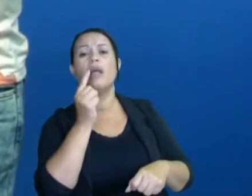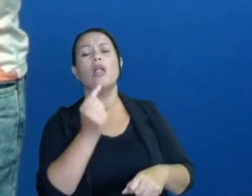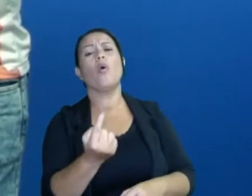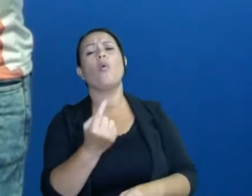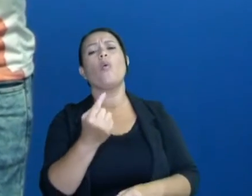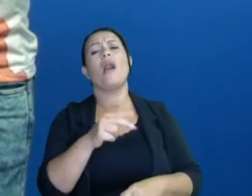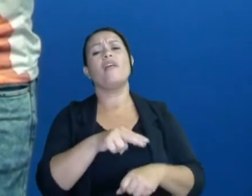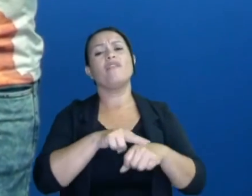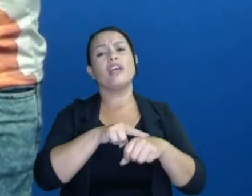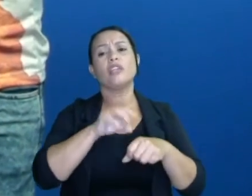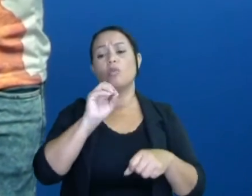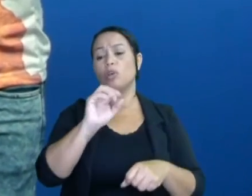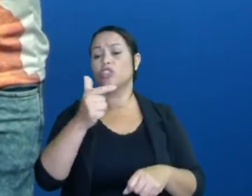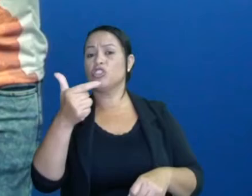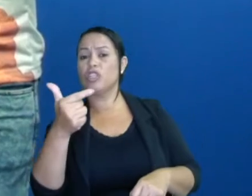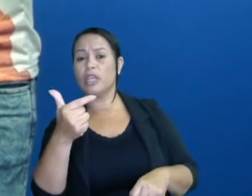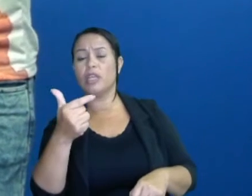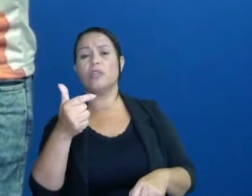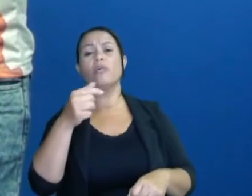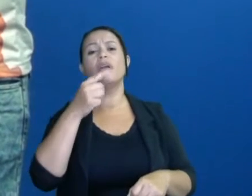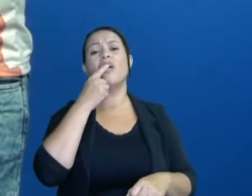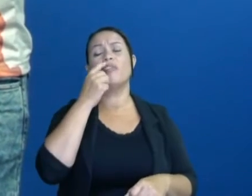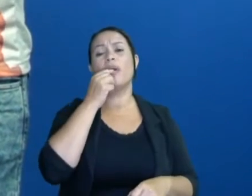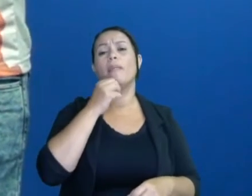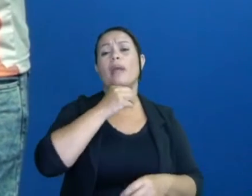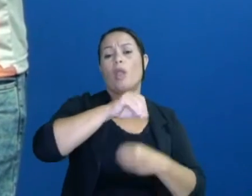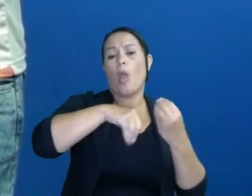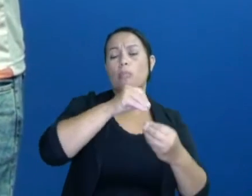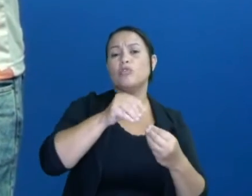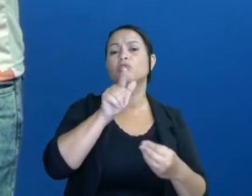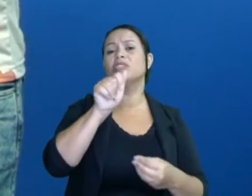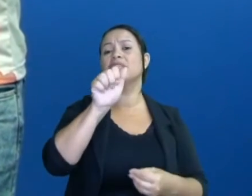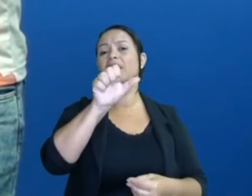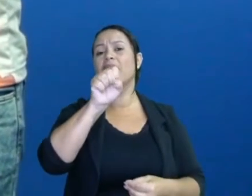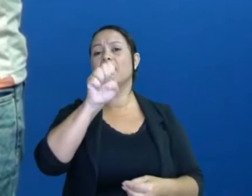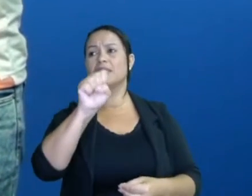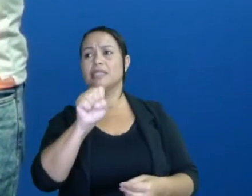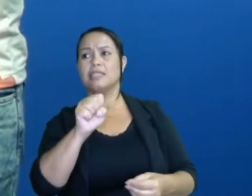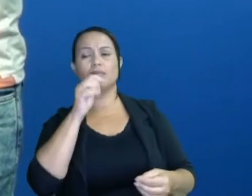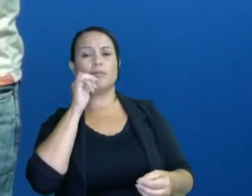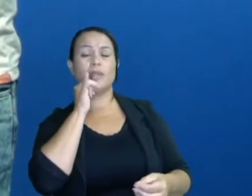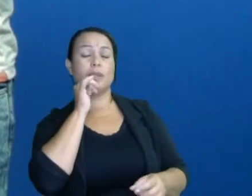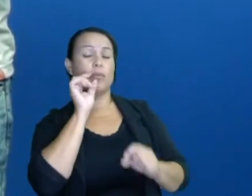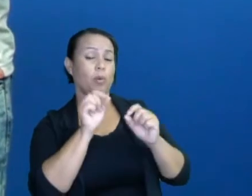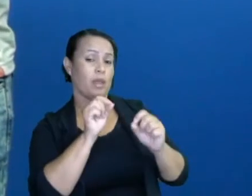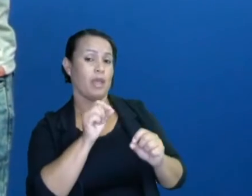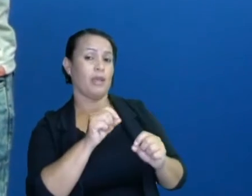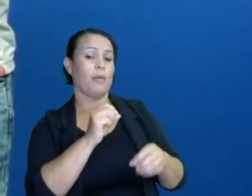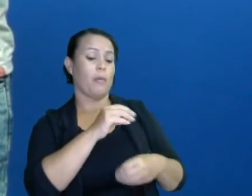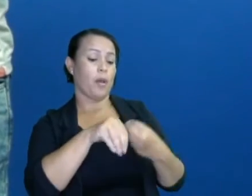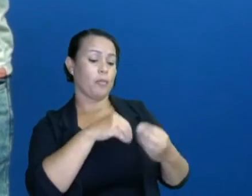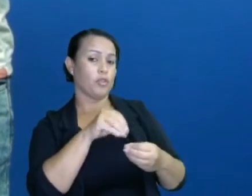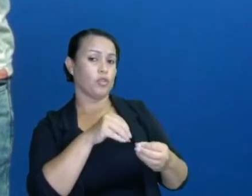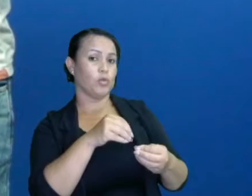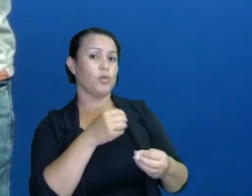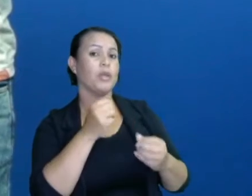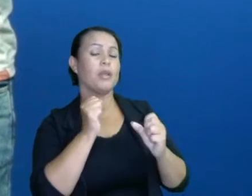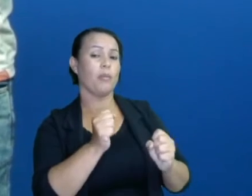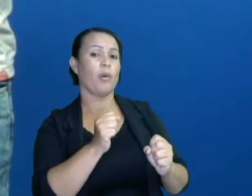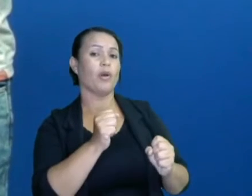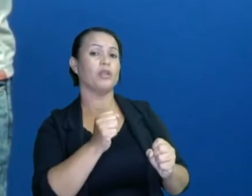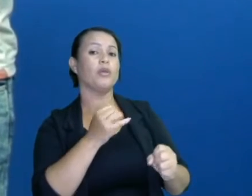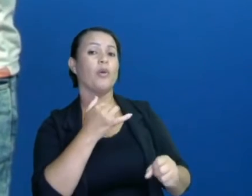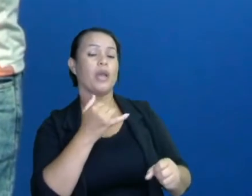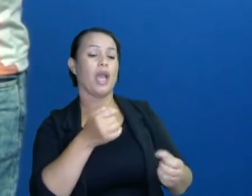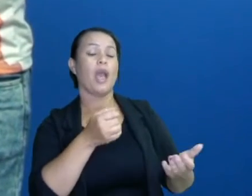acetileno. A mistura desses gases ocorre a combustão, em que é possível cortar os